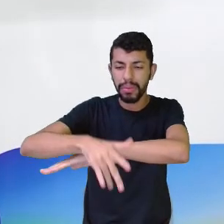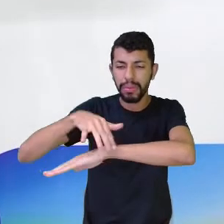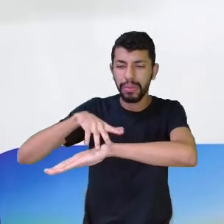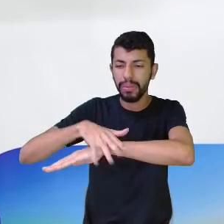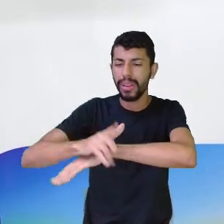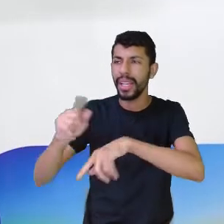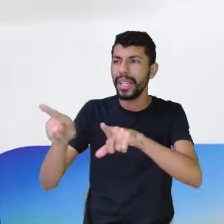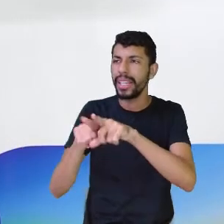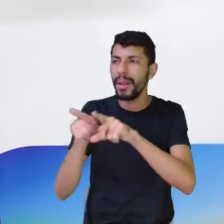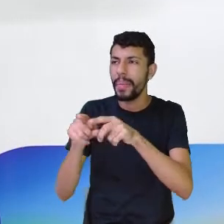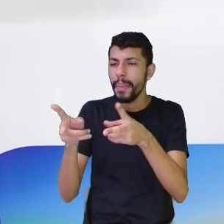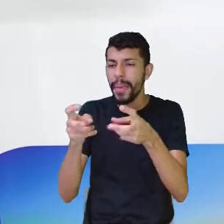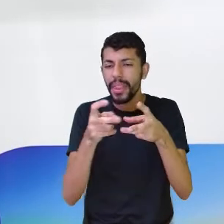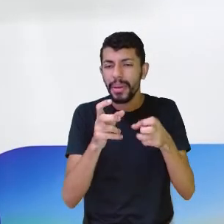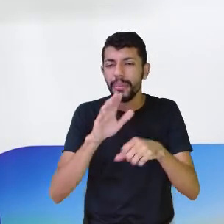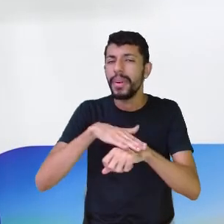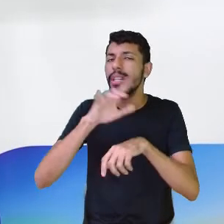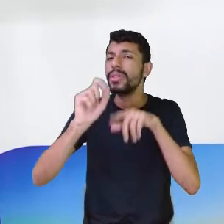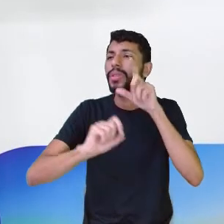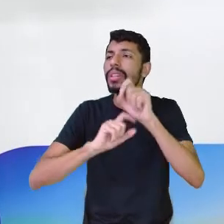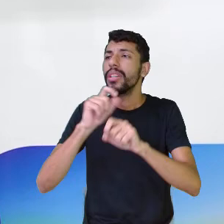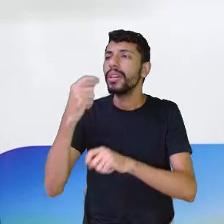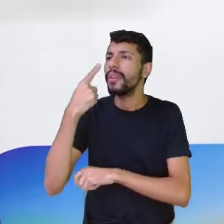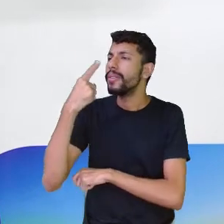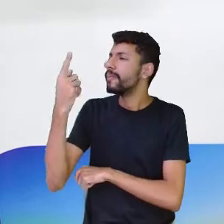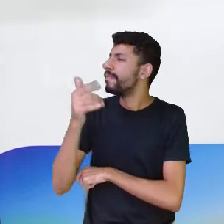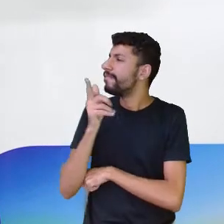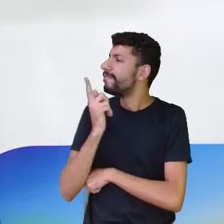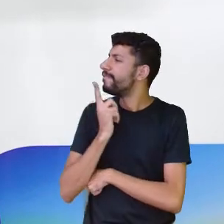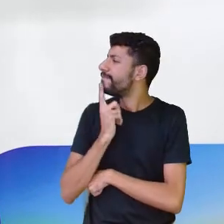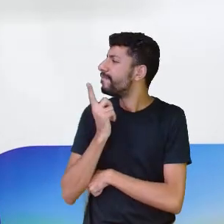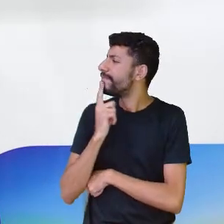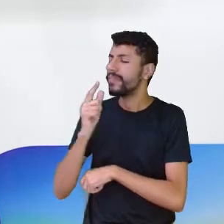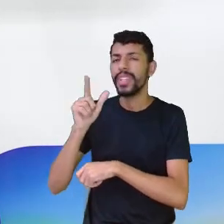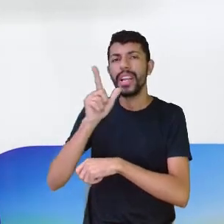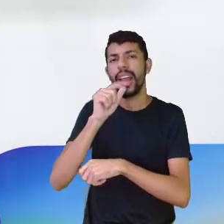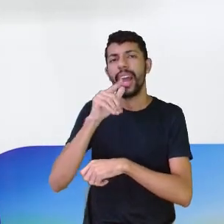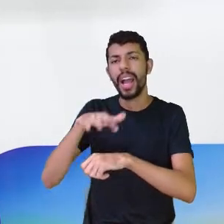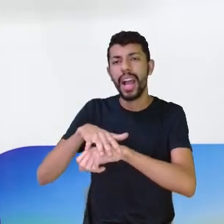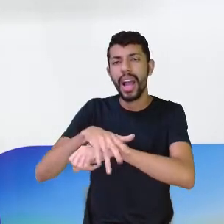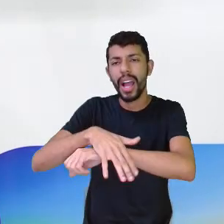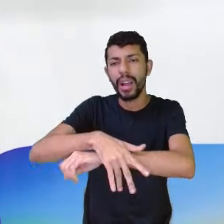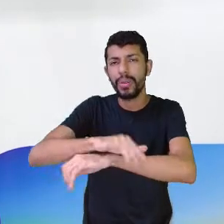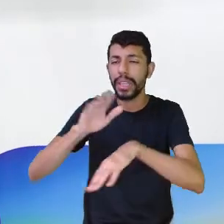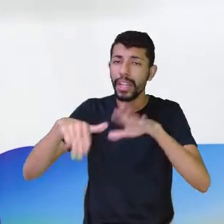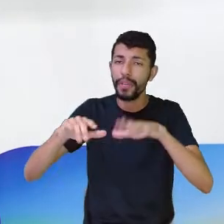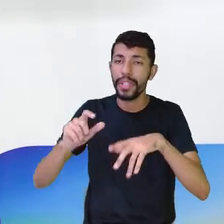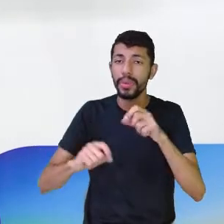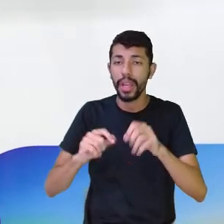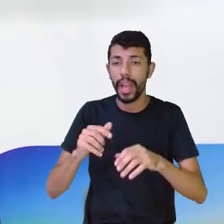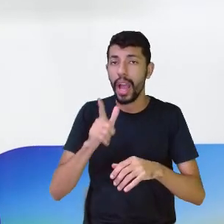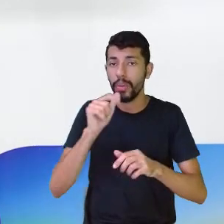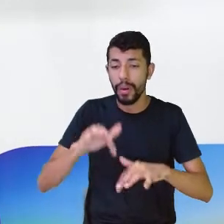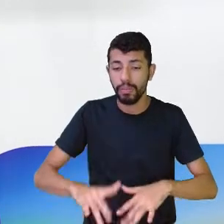mais outra coisa aí nessa imagem? Água passando, um canal que de repente